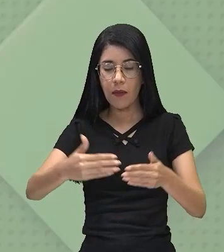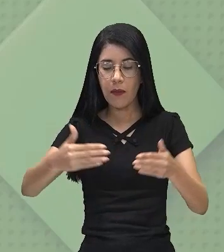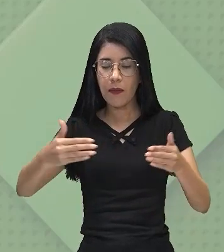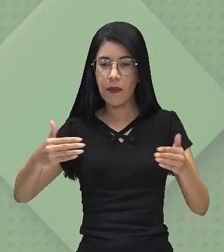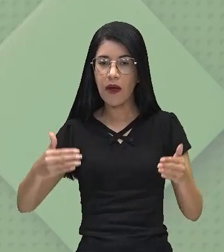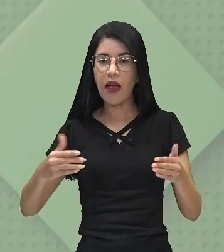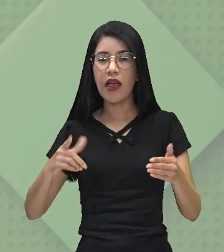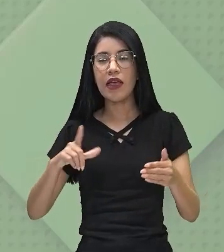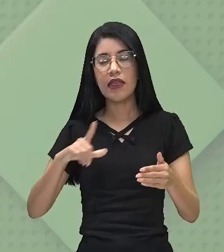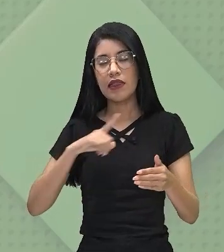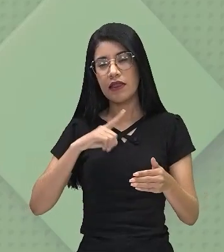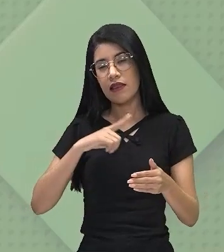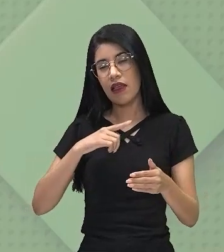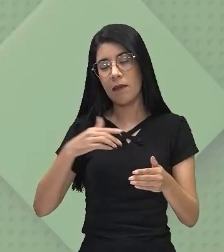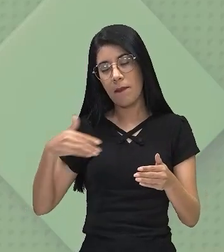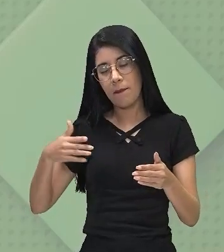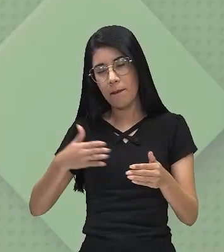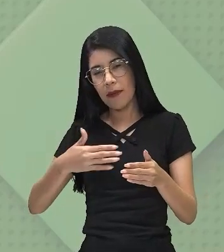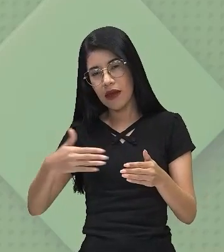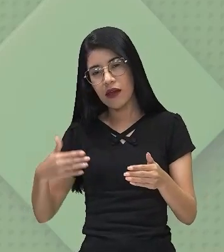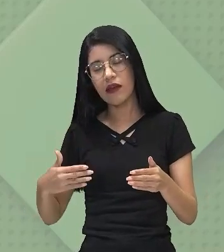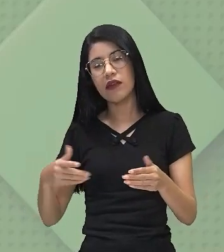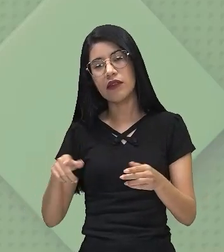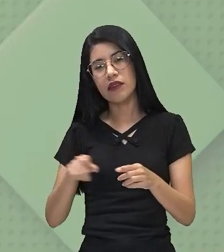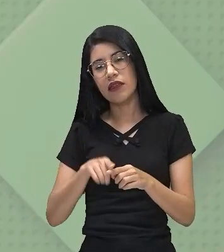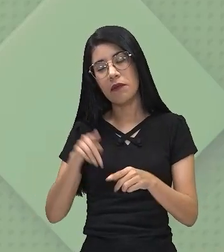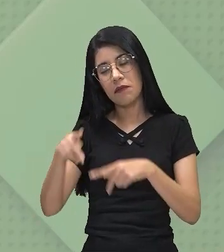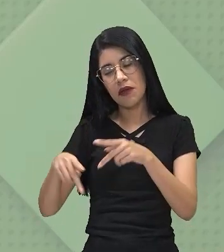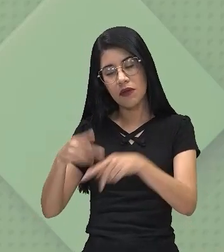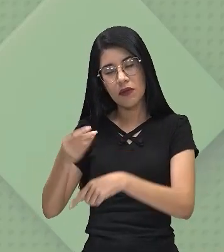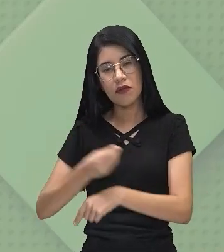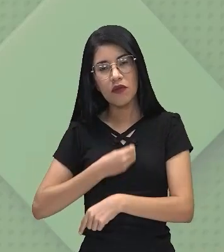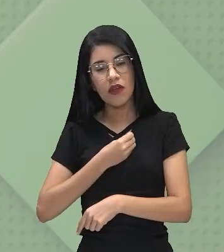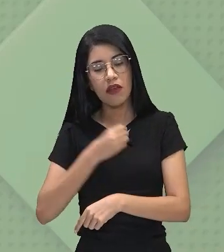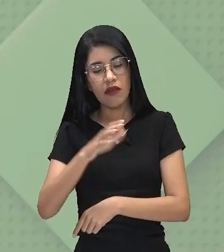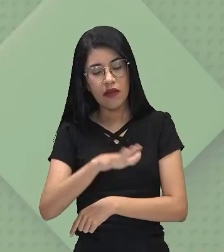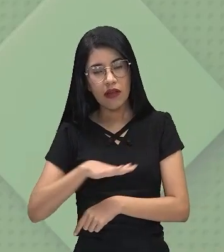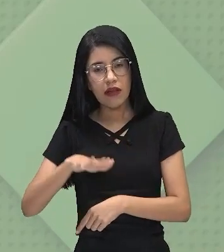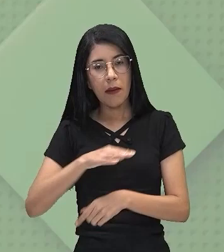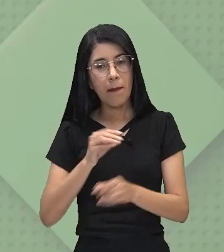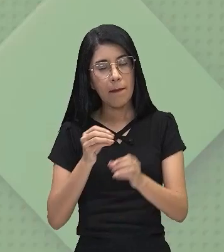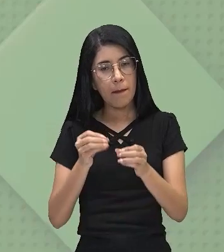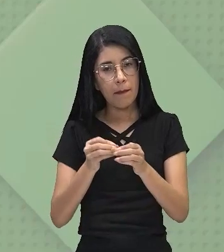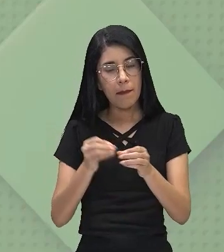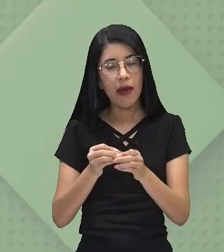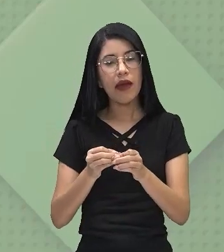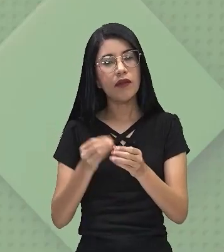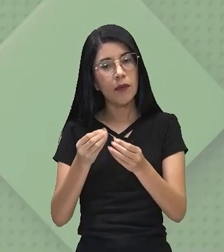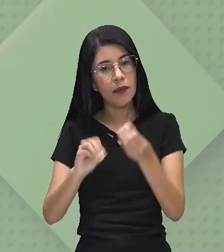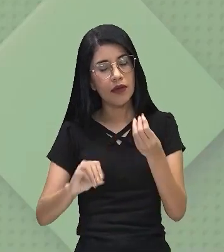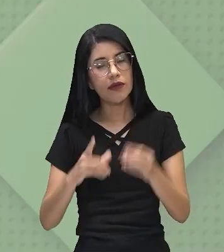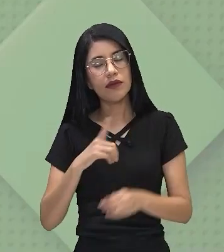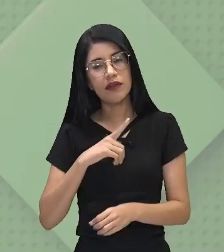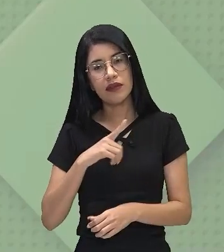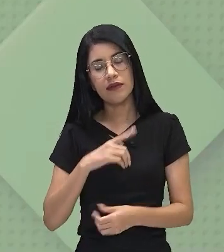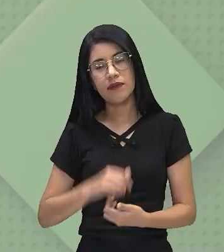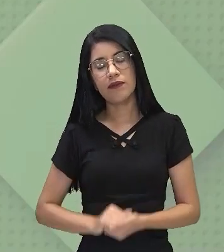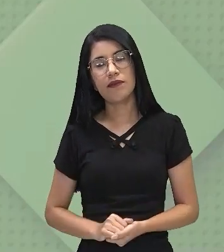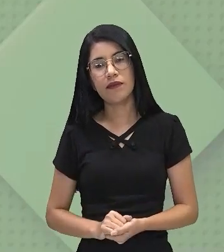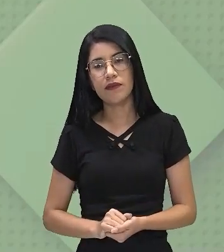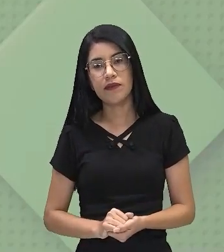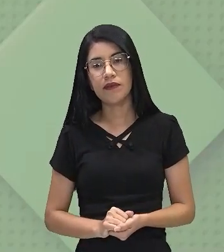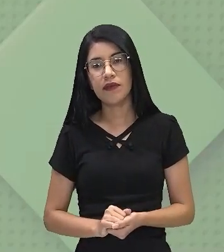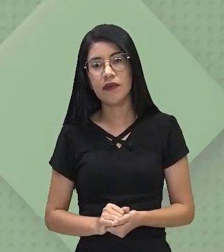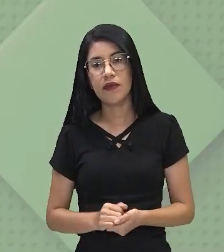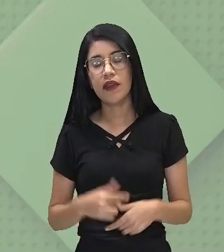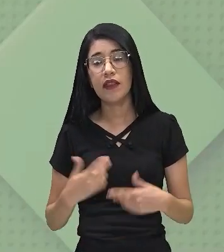que vão sofrer ali com essa alteração, a população que vive ali em volta também acaba sendo prejudicada, Então, essas formas